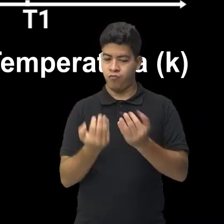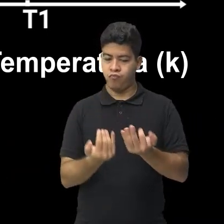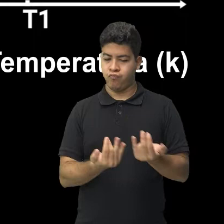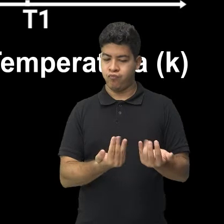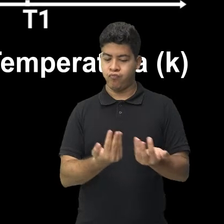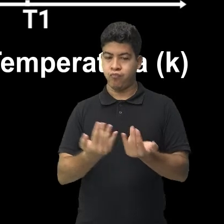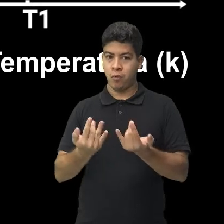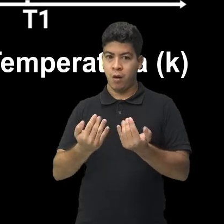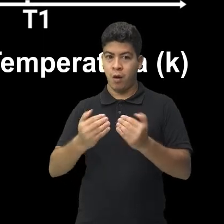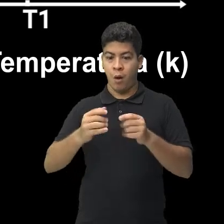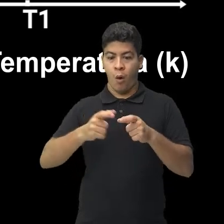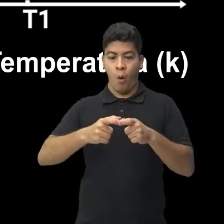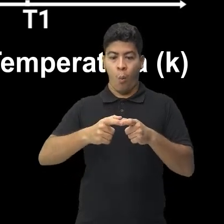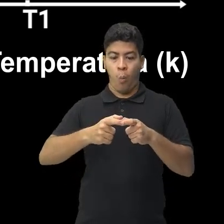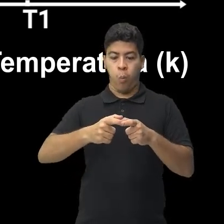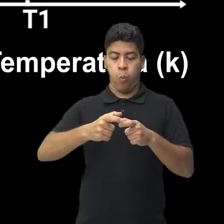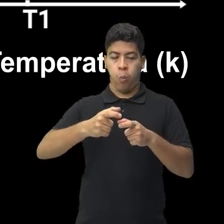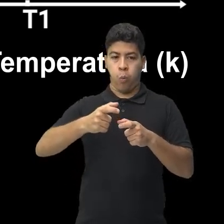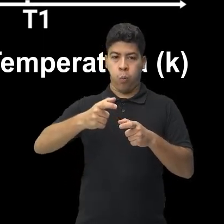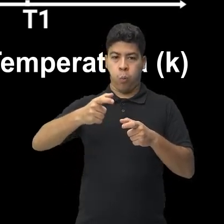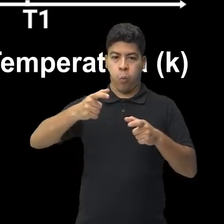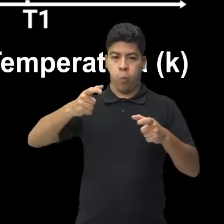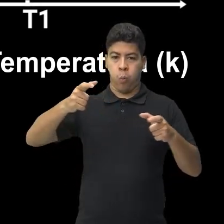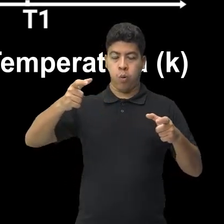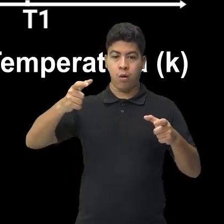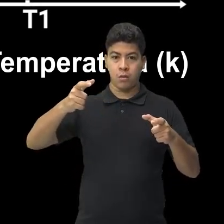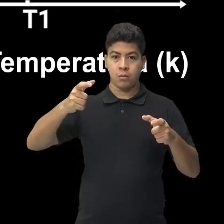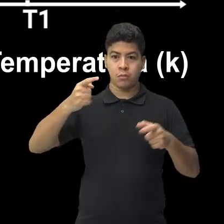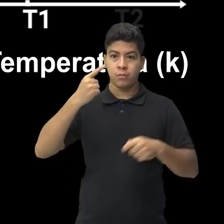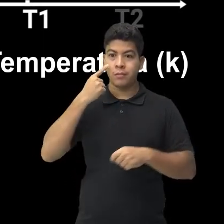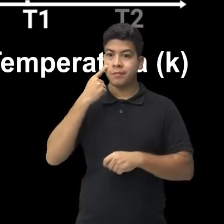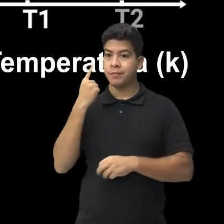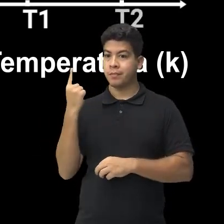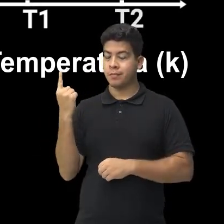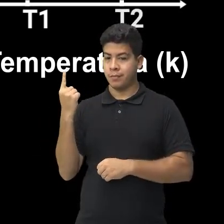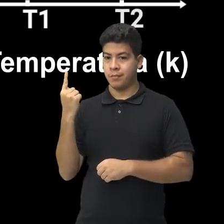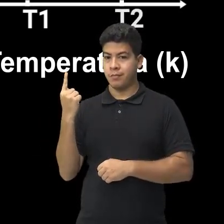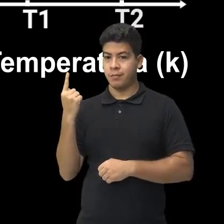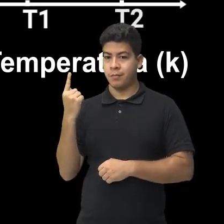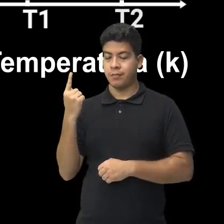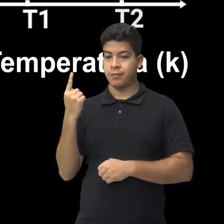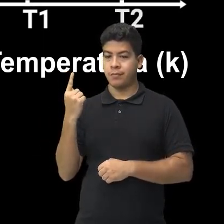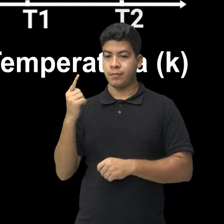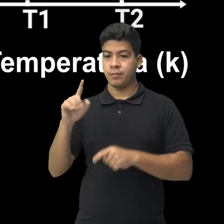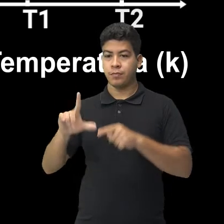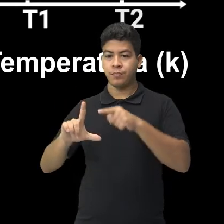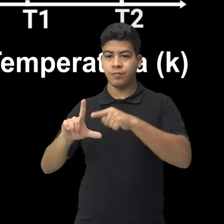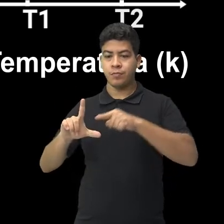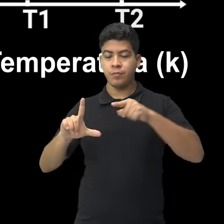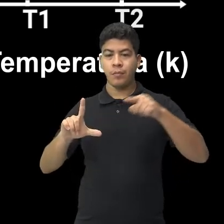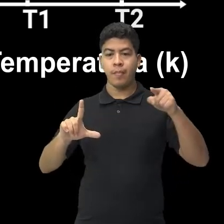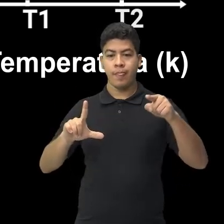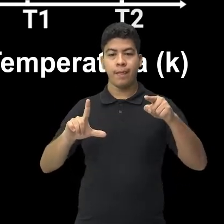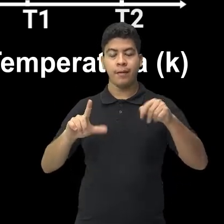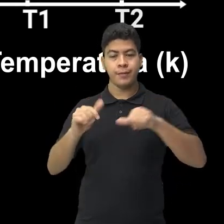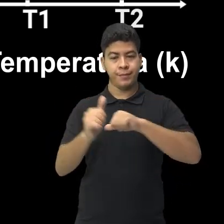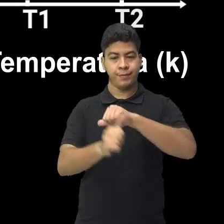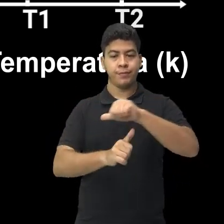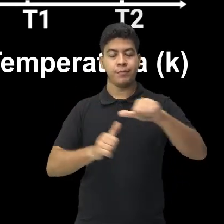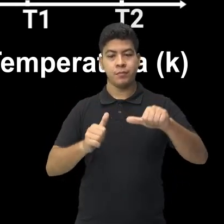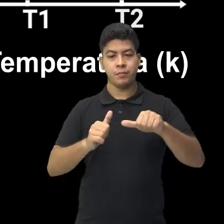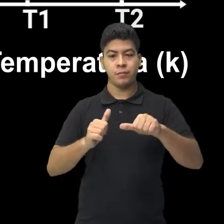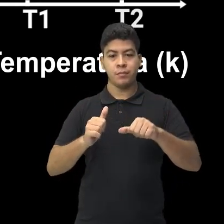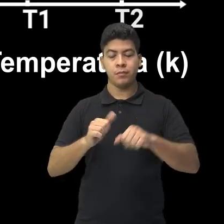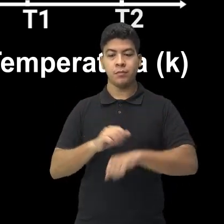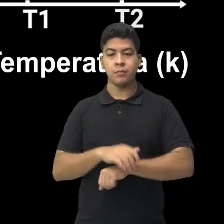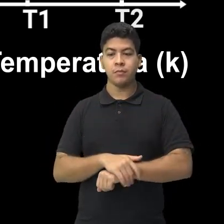só o volume. O volume aumenta. Aumentou o volume. E aí a construção do gráfico. A pressão permaneceu constante,